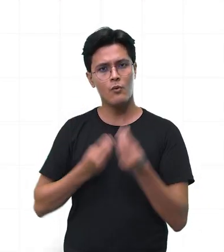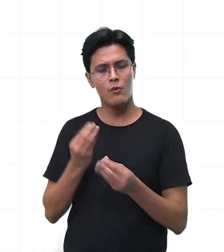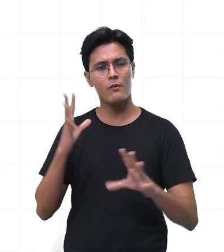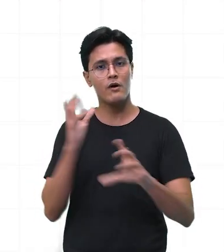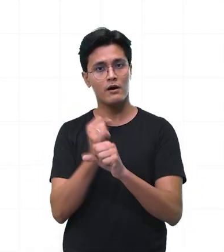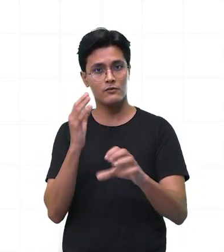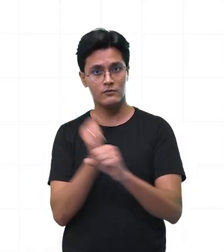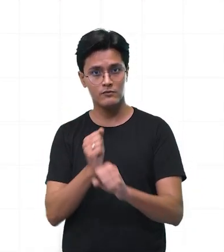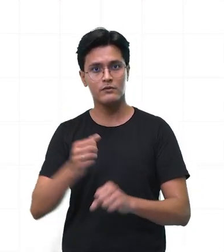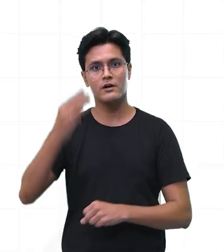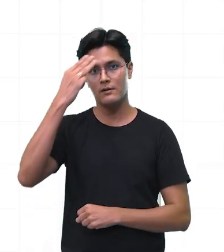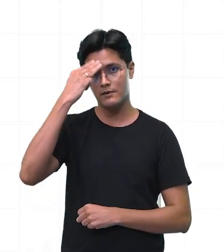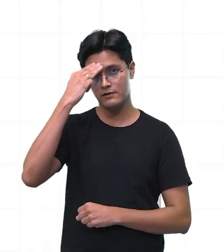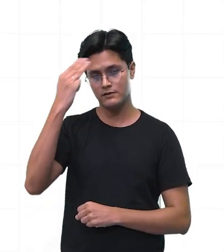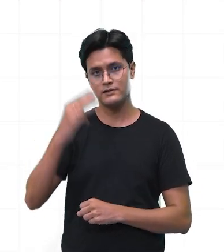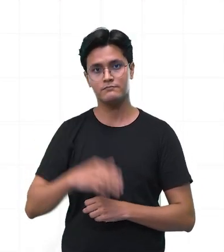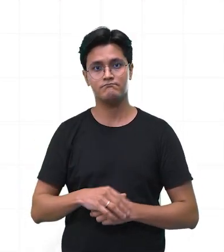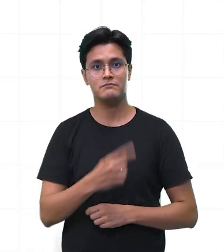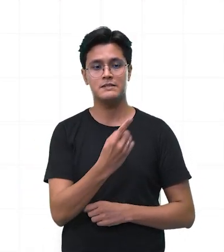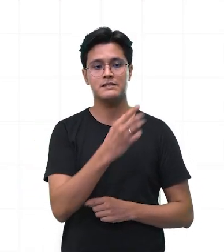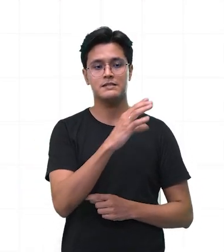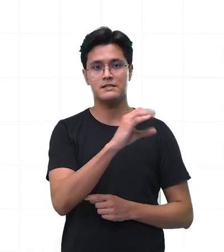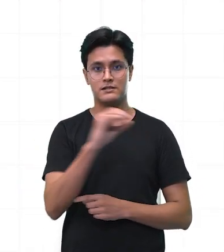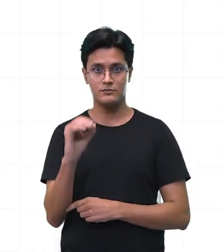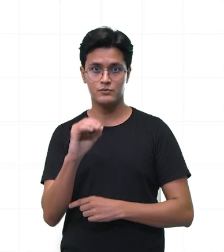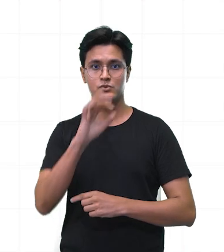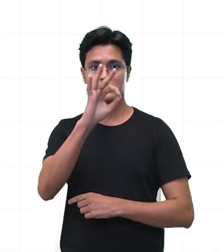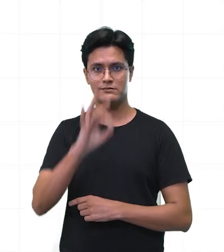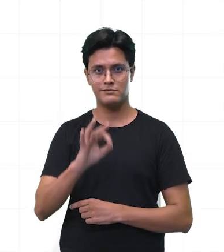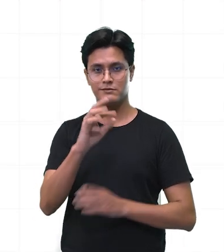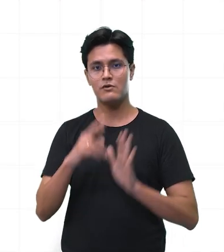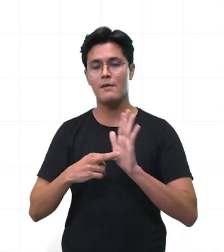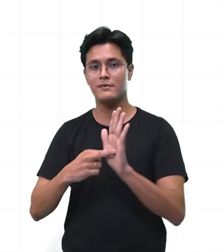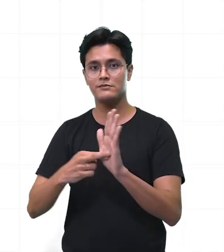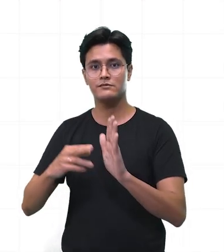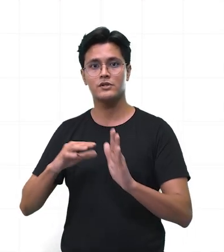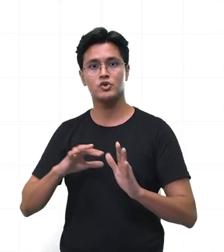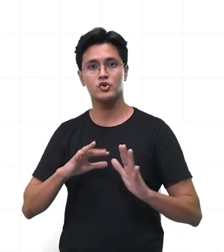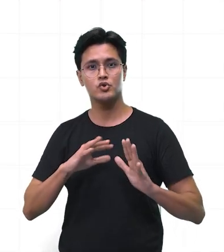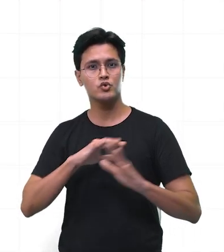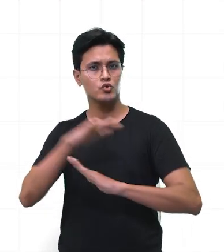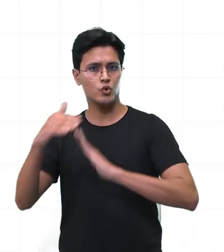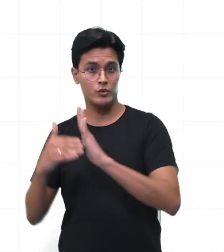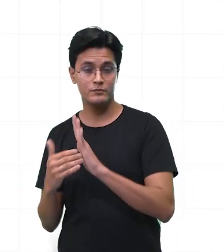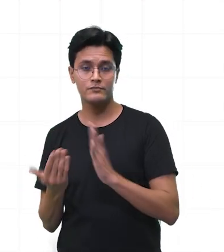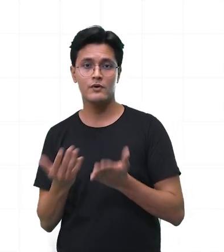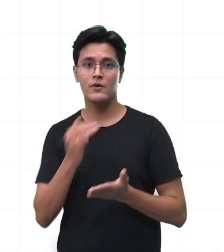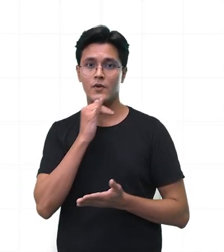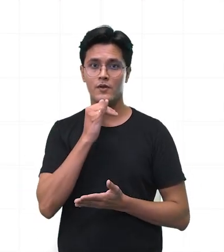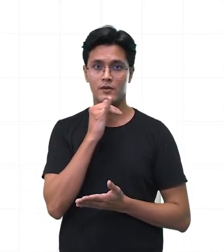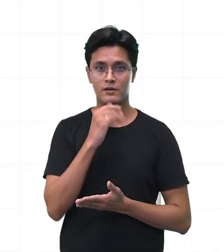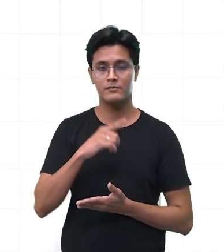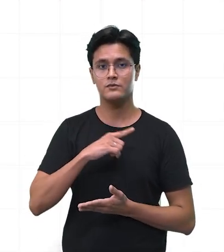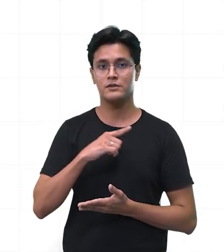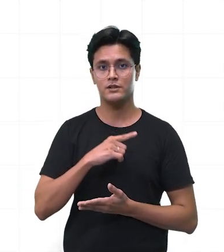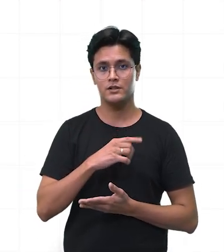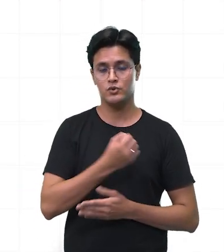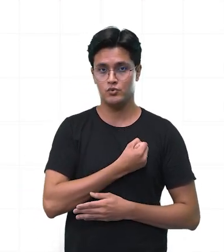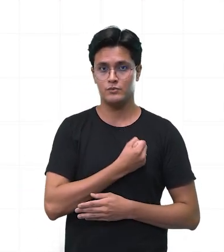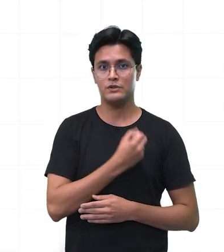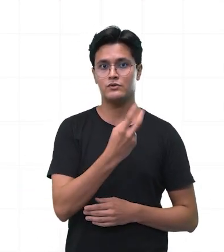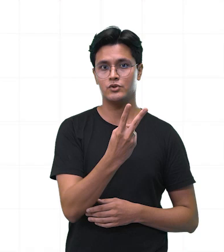porcentagem. 100% é o todo. Então, nós temos aí um exemplo, né, com o valor de